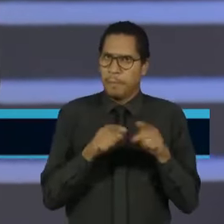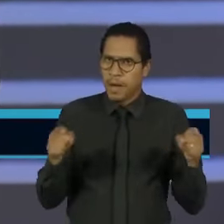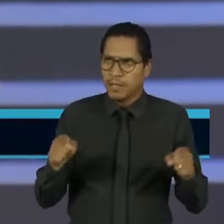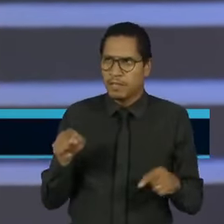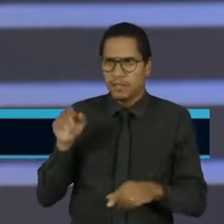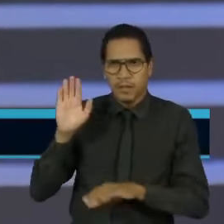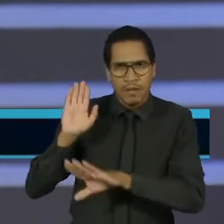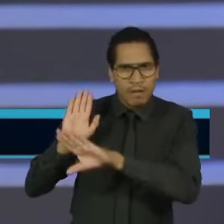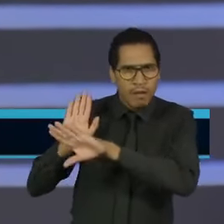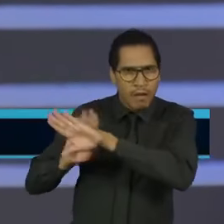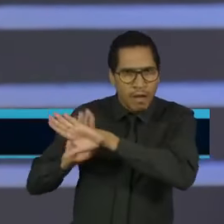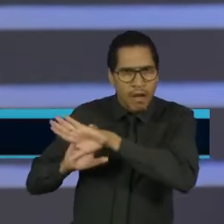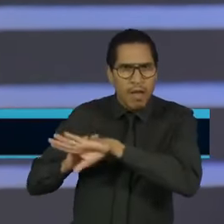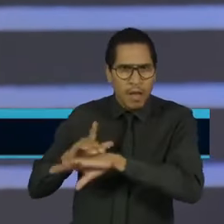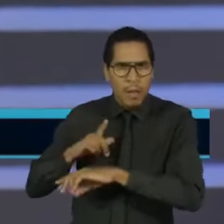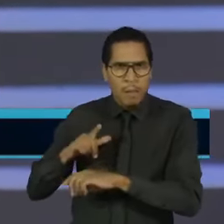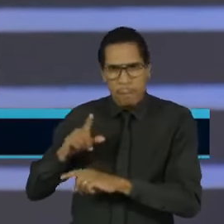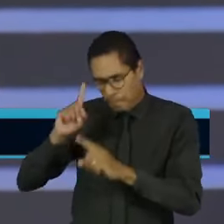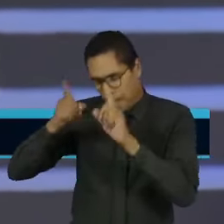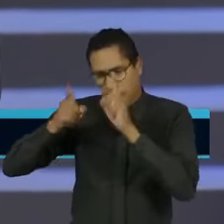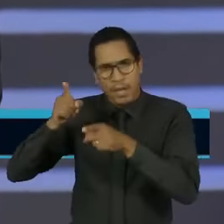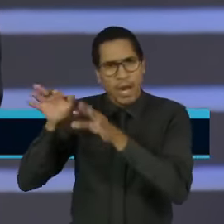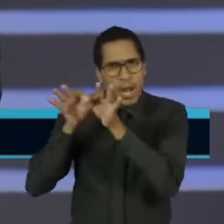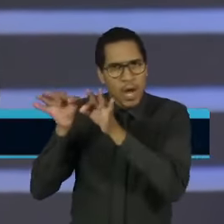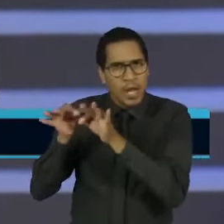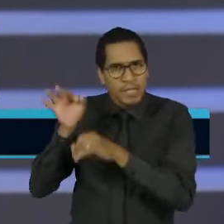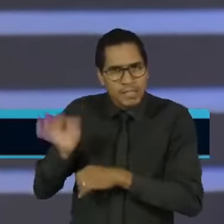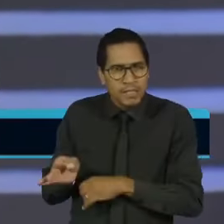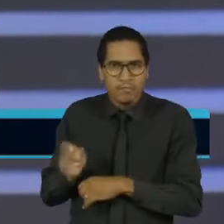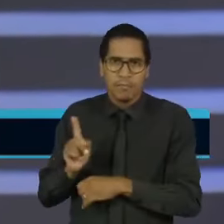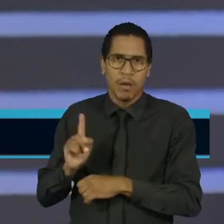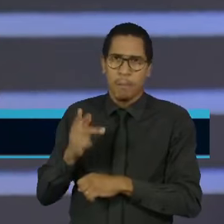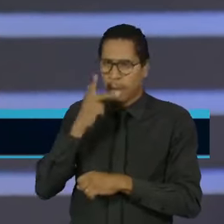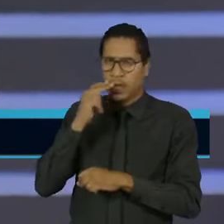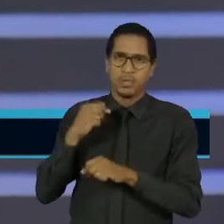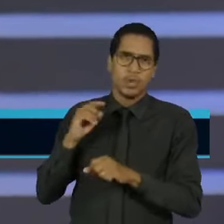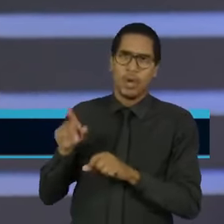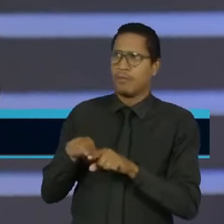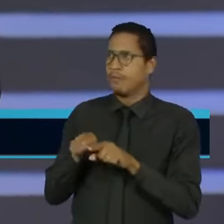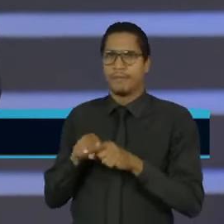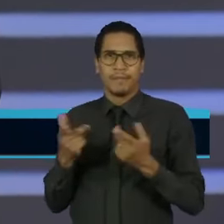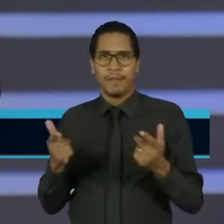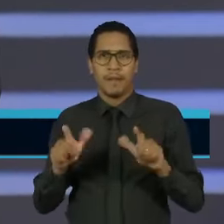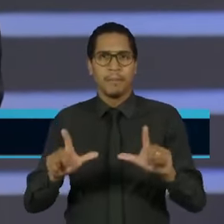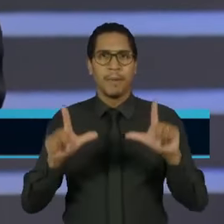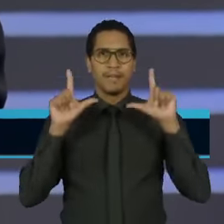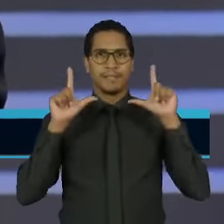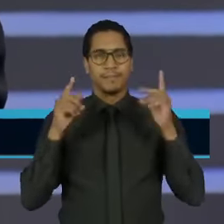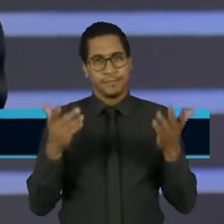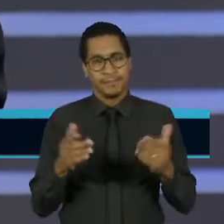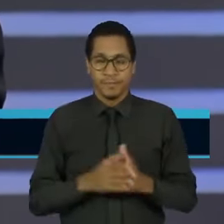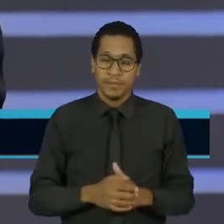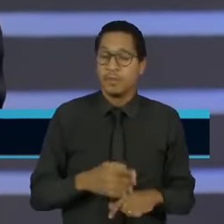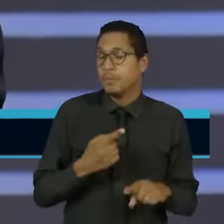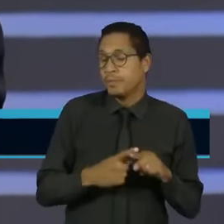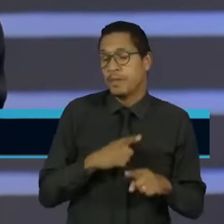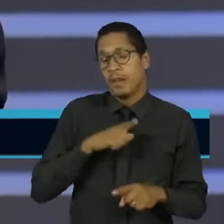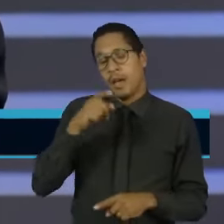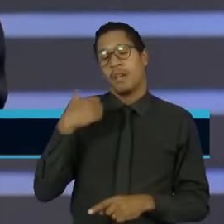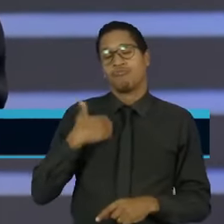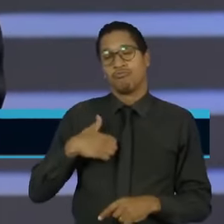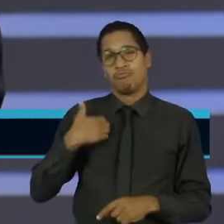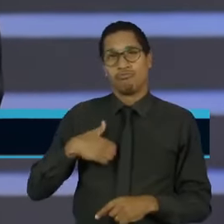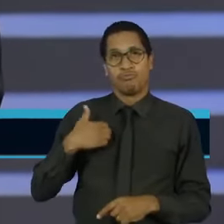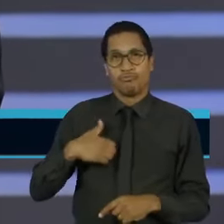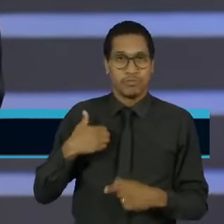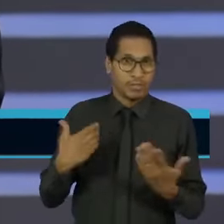daquilo que disse que fará está no poder mas não necessariamente tem poder afinal de contas uma república que é o caso da Argentina